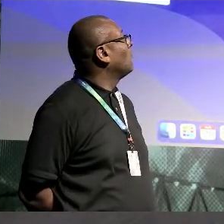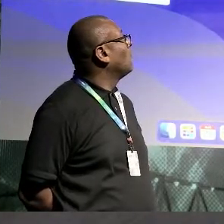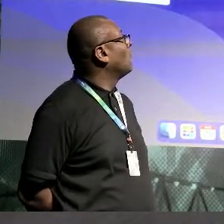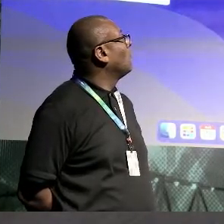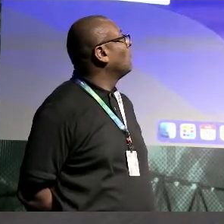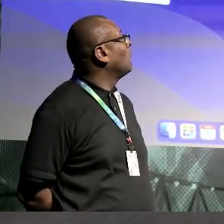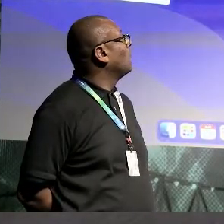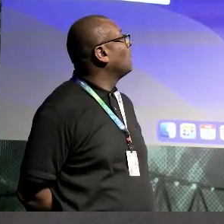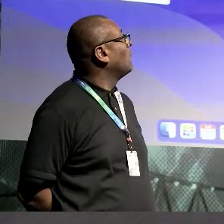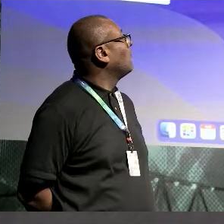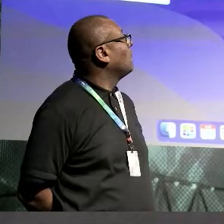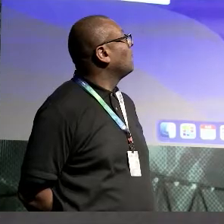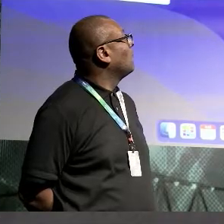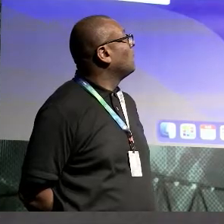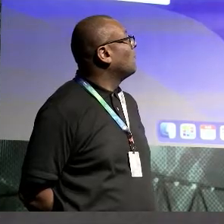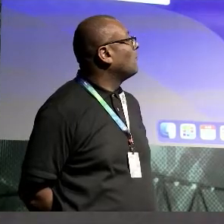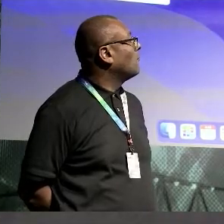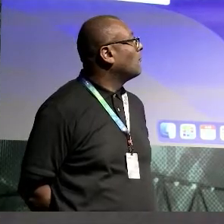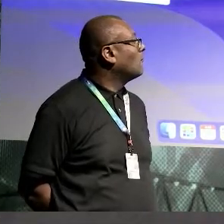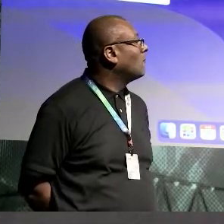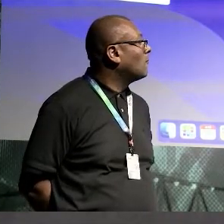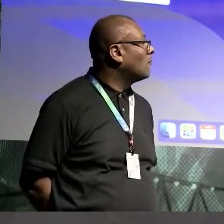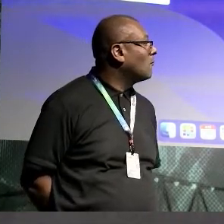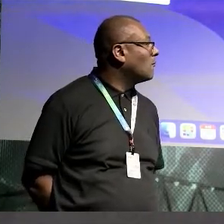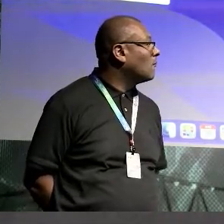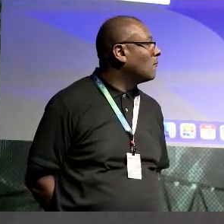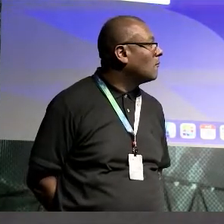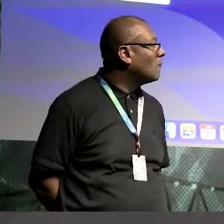Ô, marido, precisamos de ajuda.